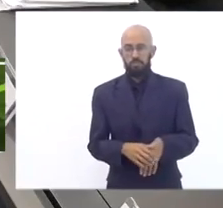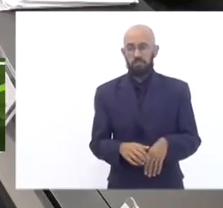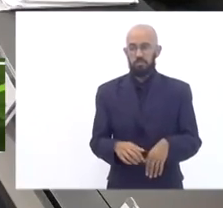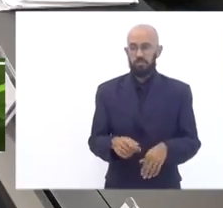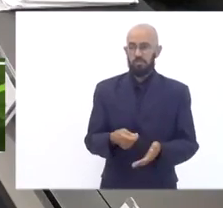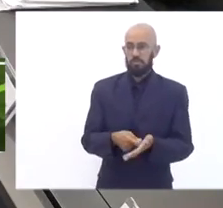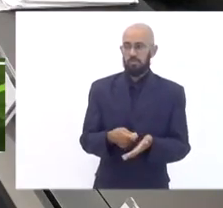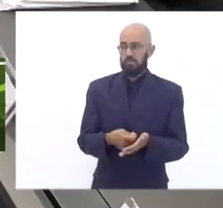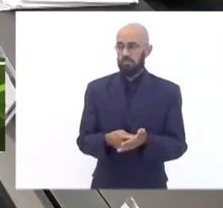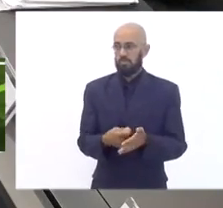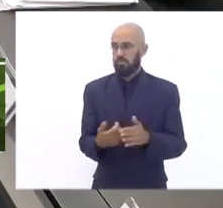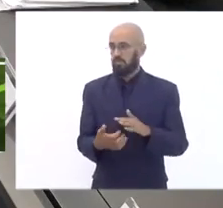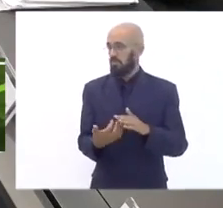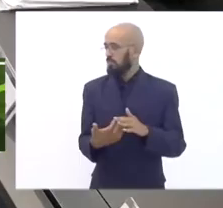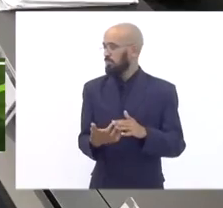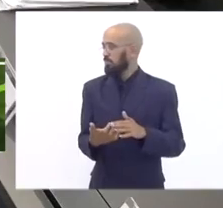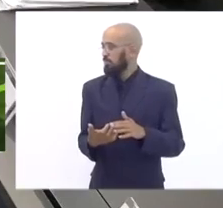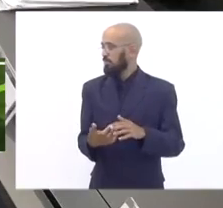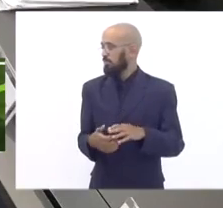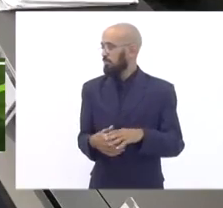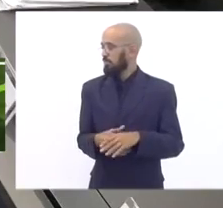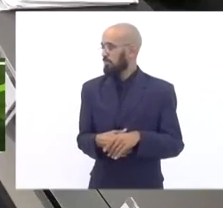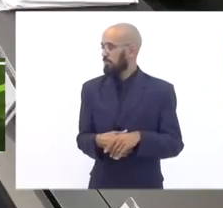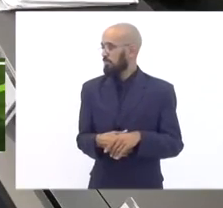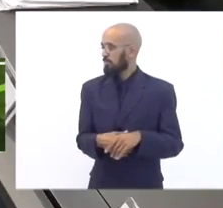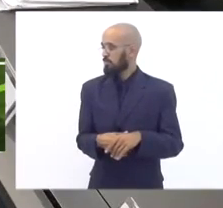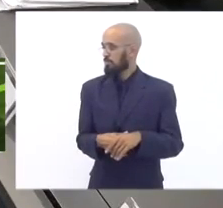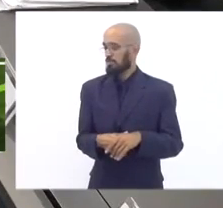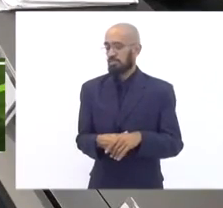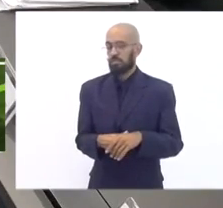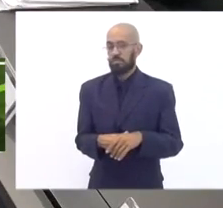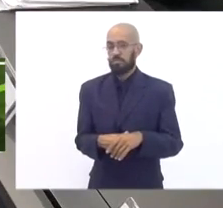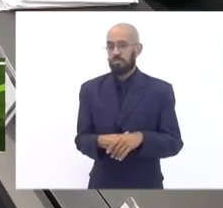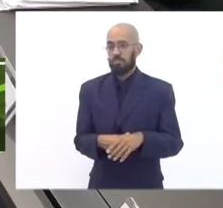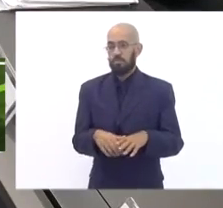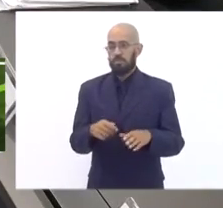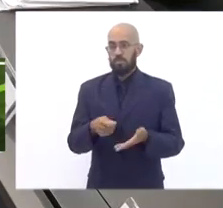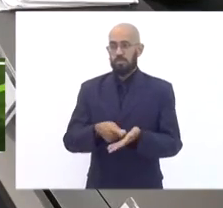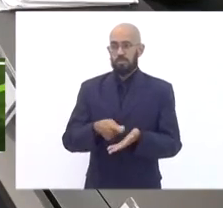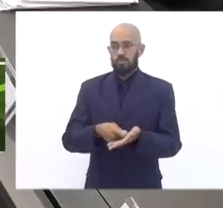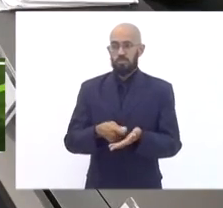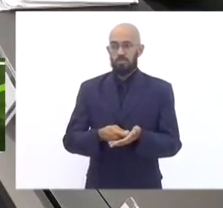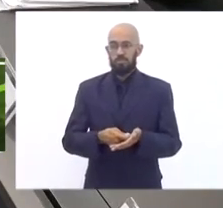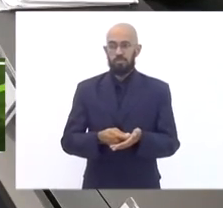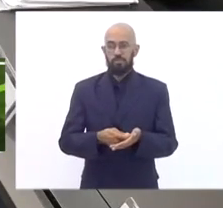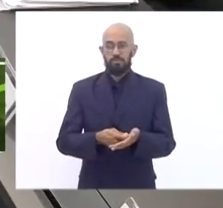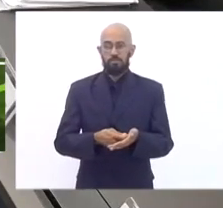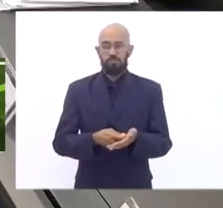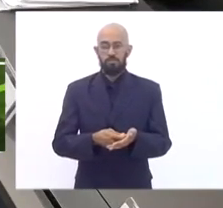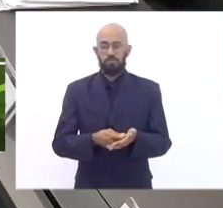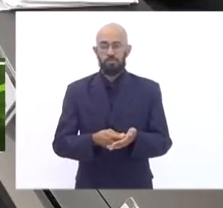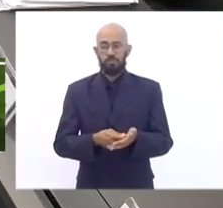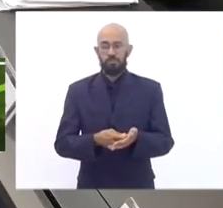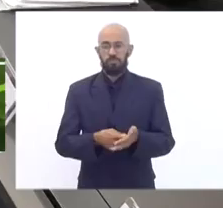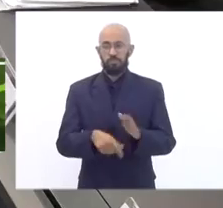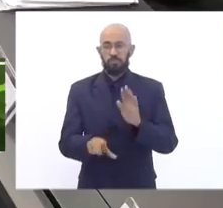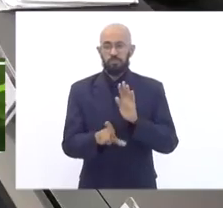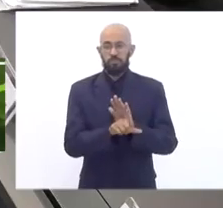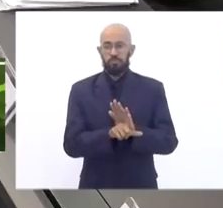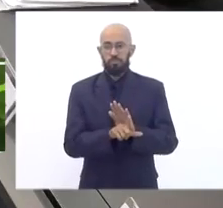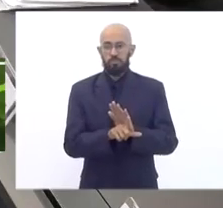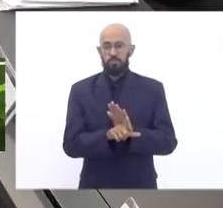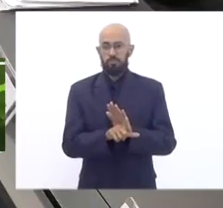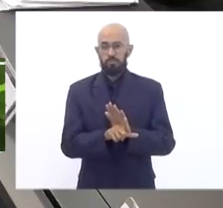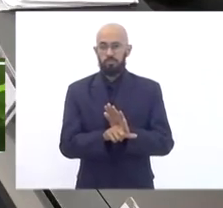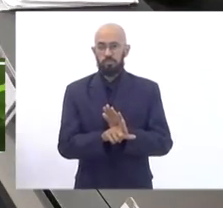concessionária. São obrigações específicas da concessionária, além de outras previstas na legislação, no edital do